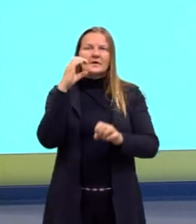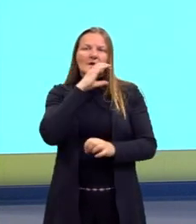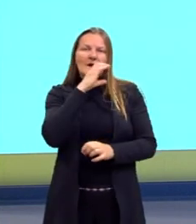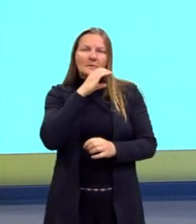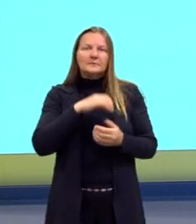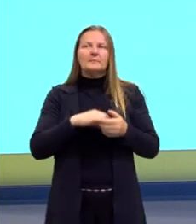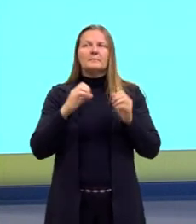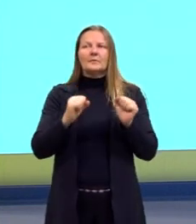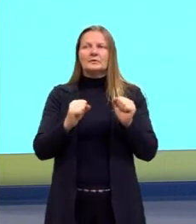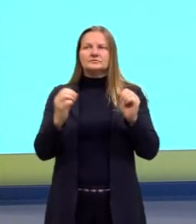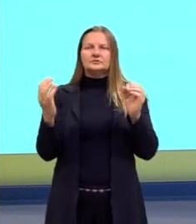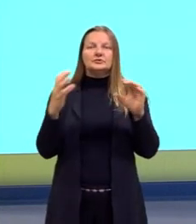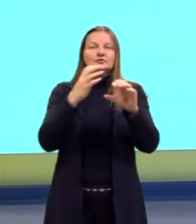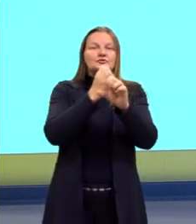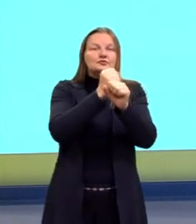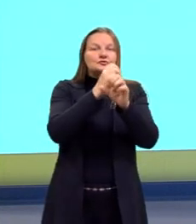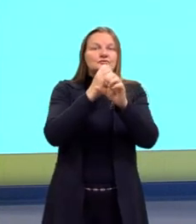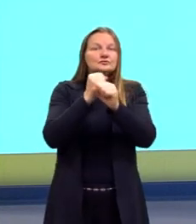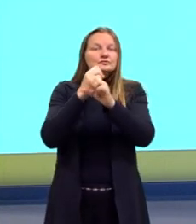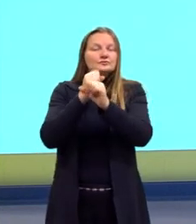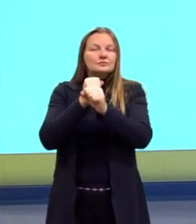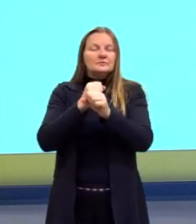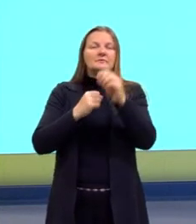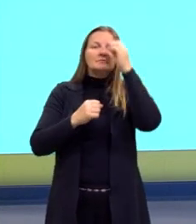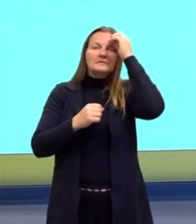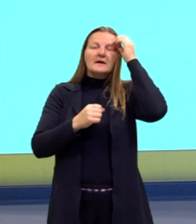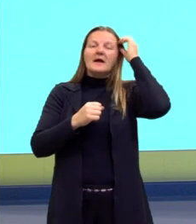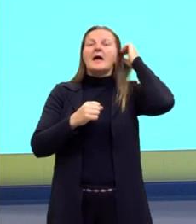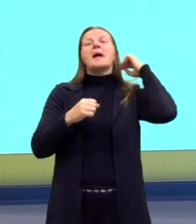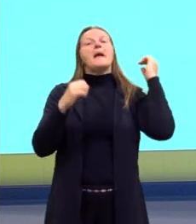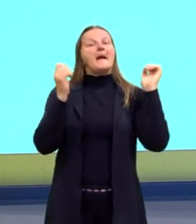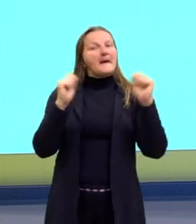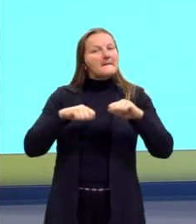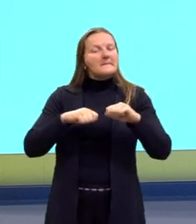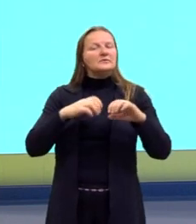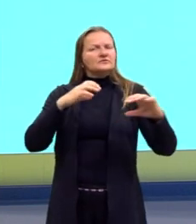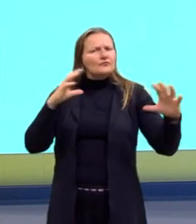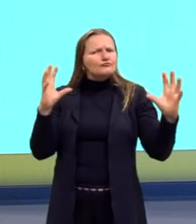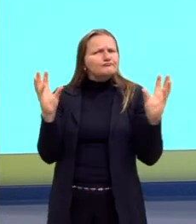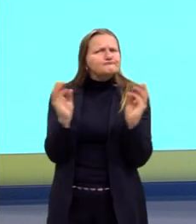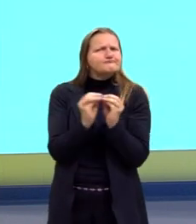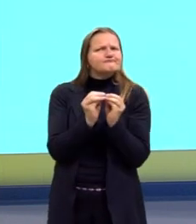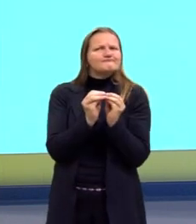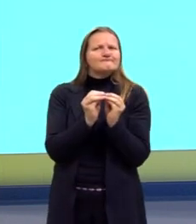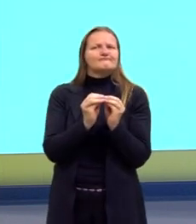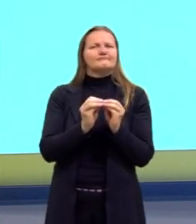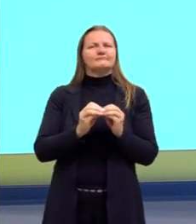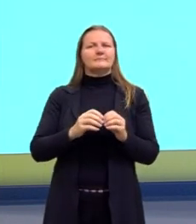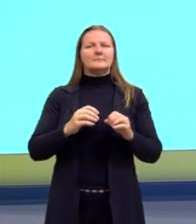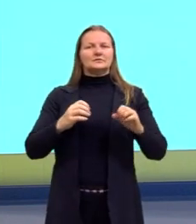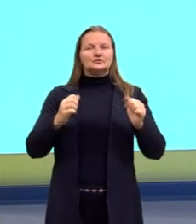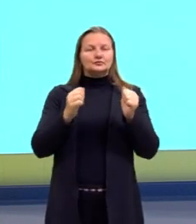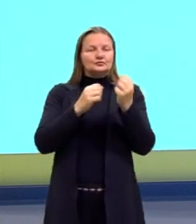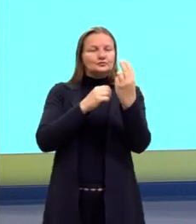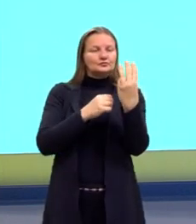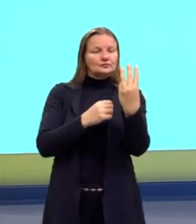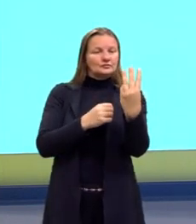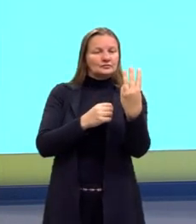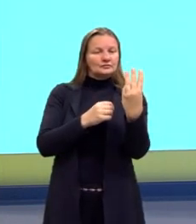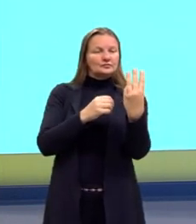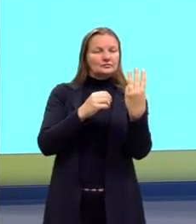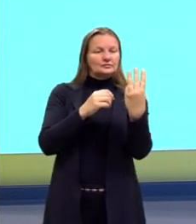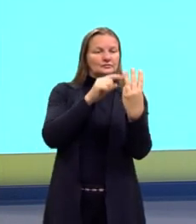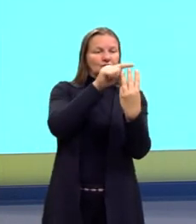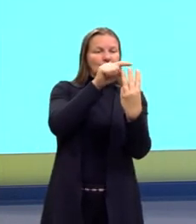rápida vamos descem que vai preguiça então a velocidade Eu convenço mais ainda né eu junto esses três e